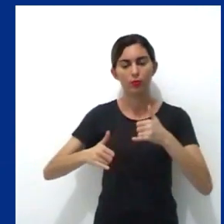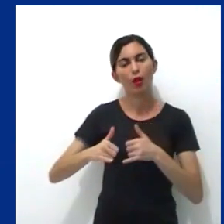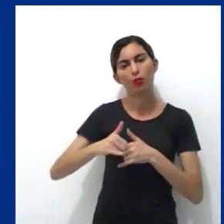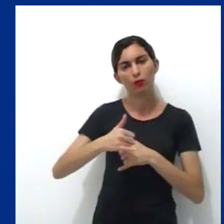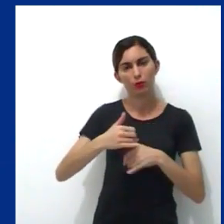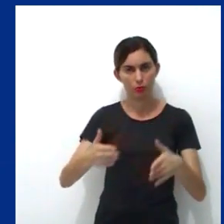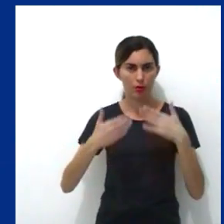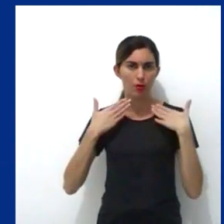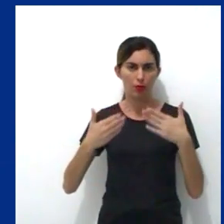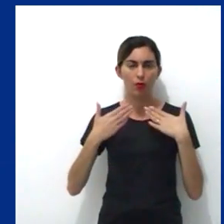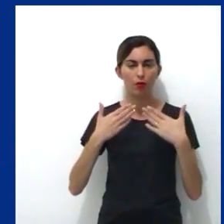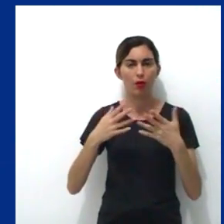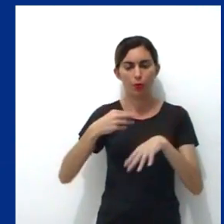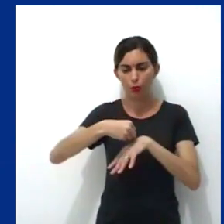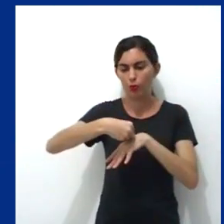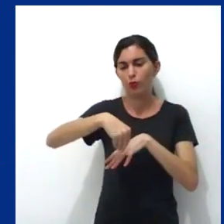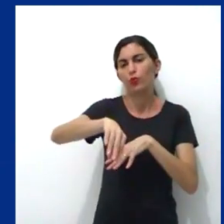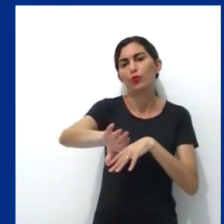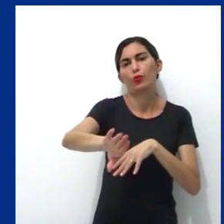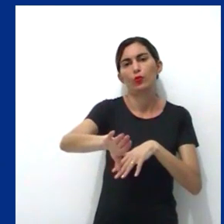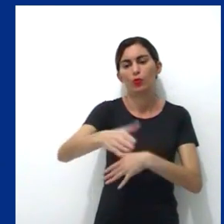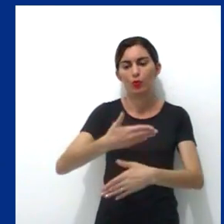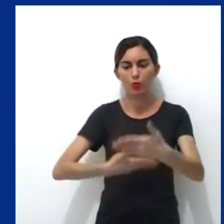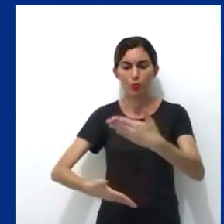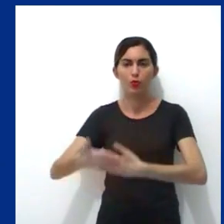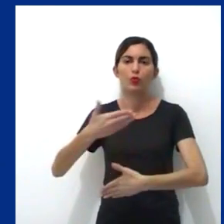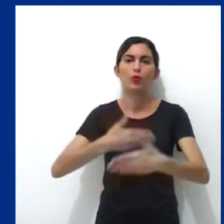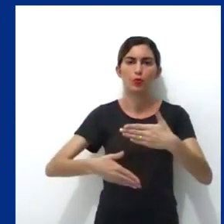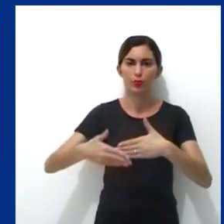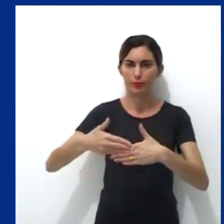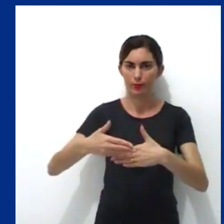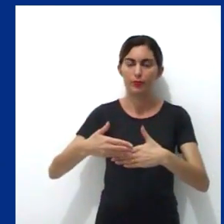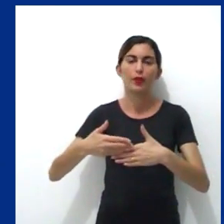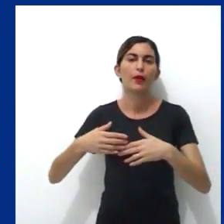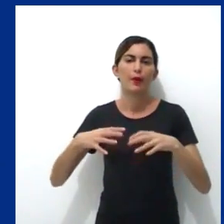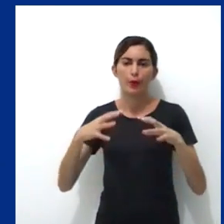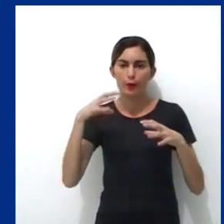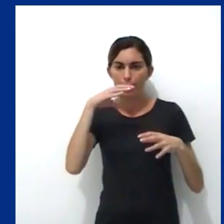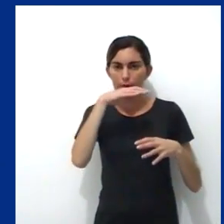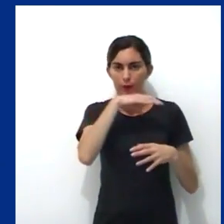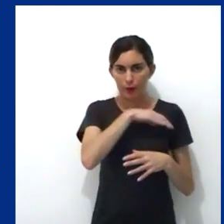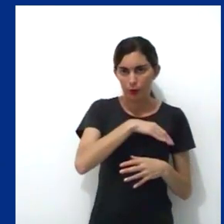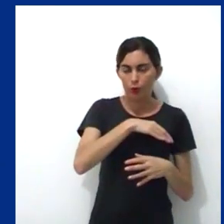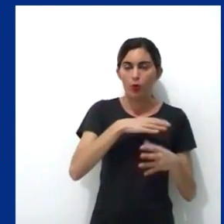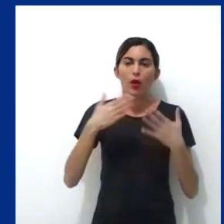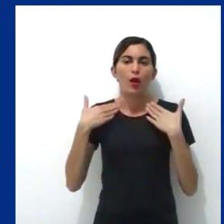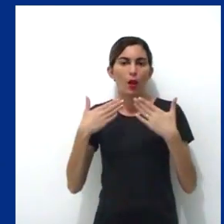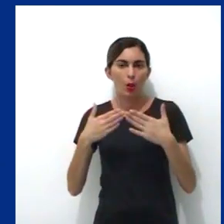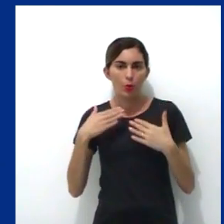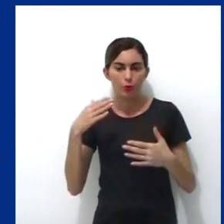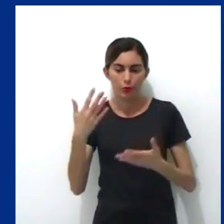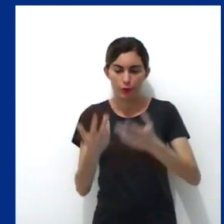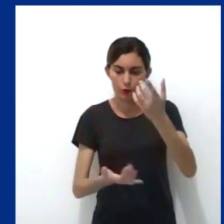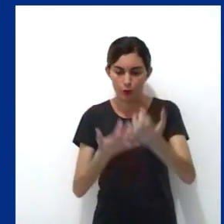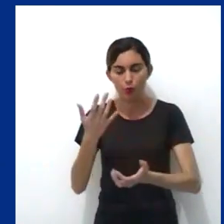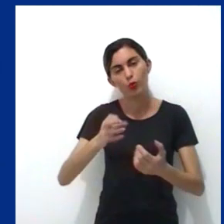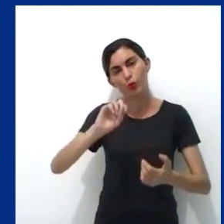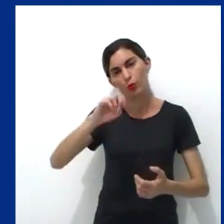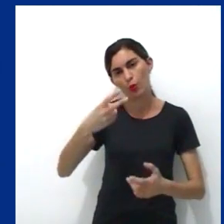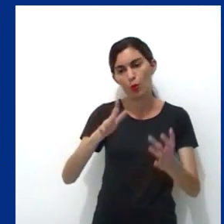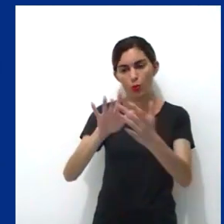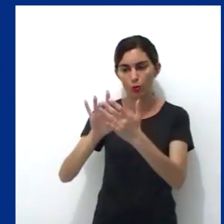é importante, por quê? Porque a madeira ela não é um bom condutor térmico. Então, não vai esquentar a mão e não vai se queimar. Então, vamos fazer agora